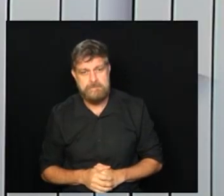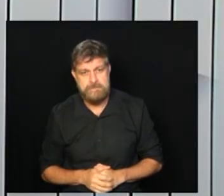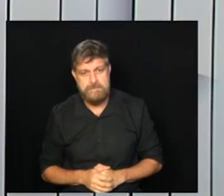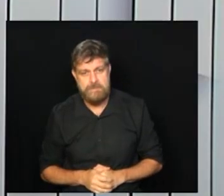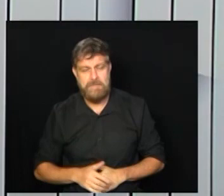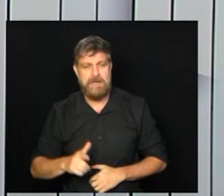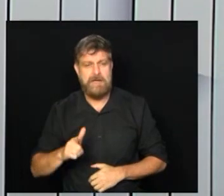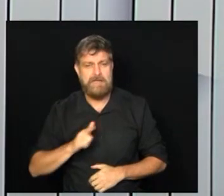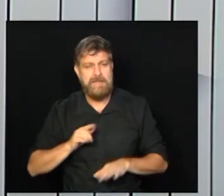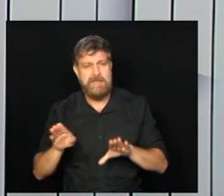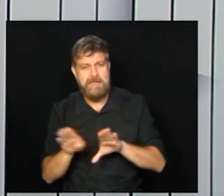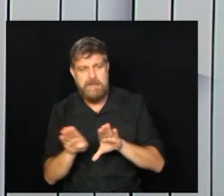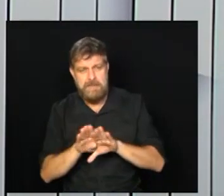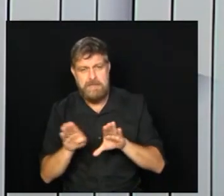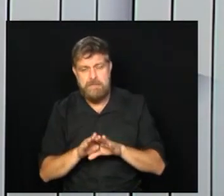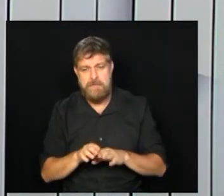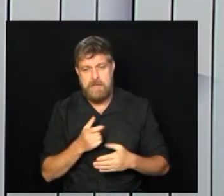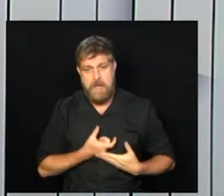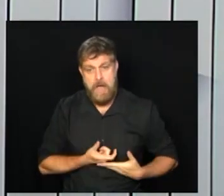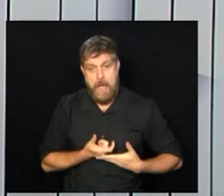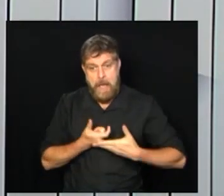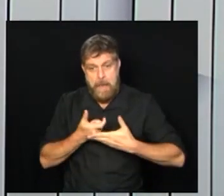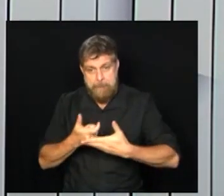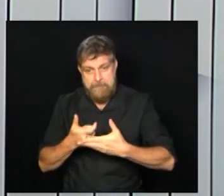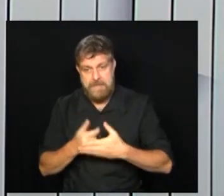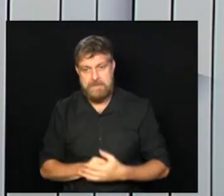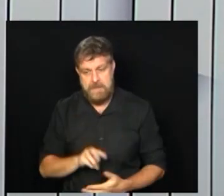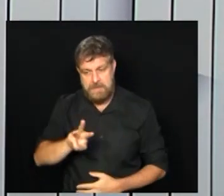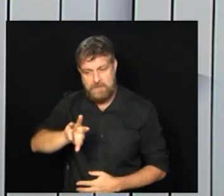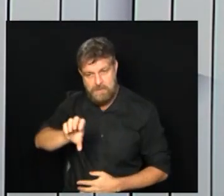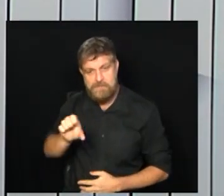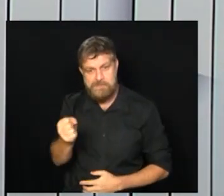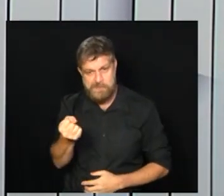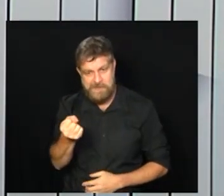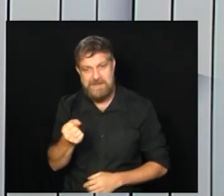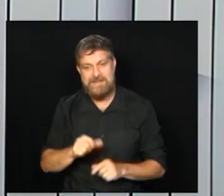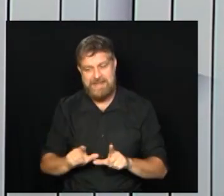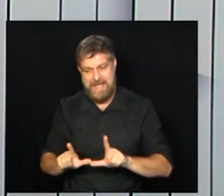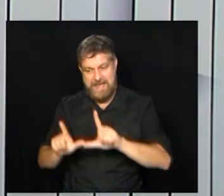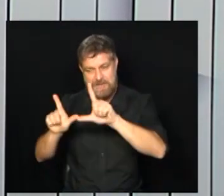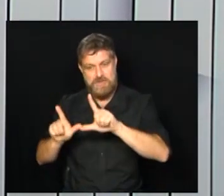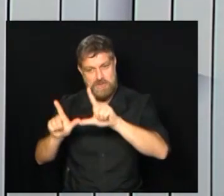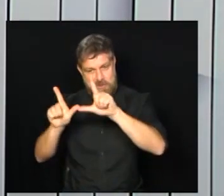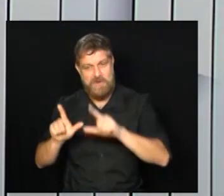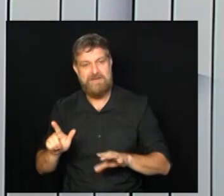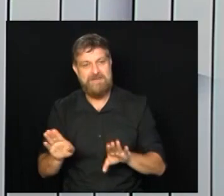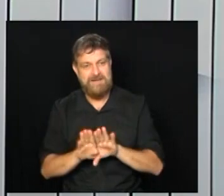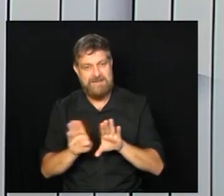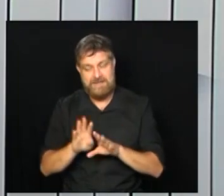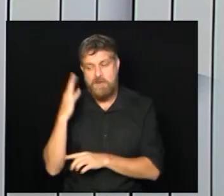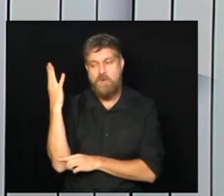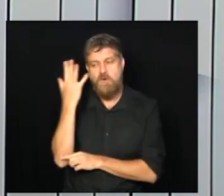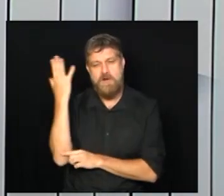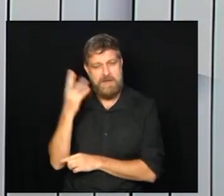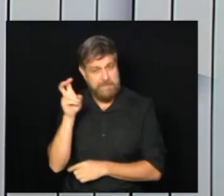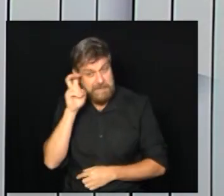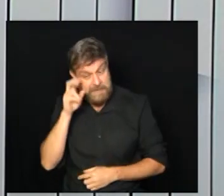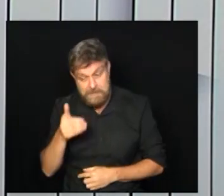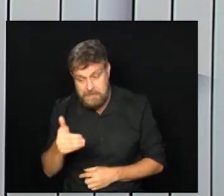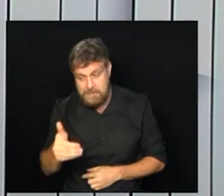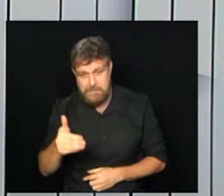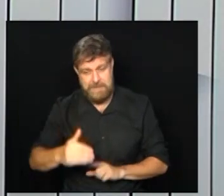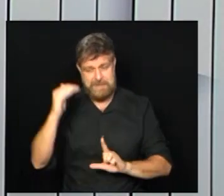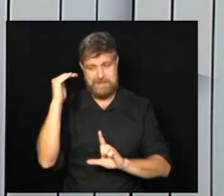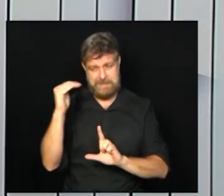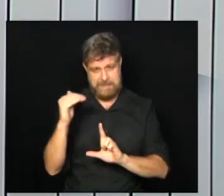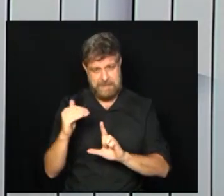E tem ainda o quadro de medalhas dos Jogos Paralímpicos lá em Tóquio. Tem previsão do tempo para esta quinta-feira, muitos